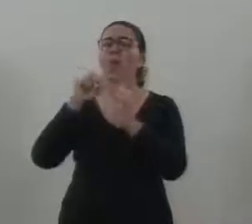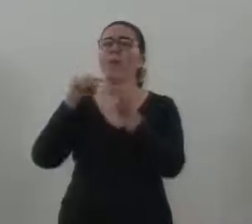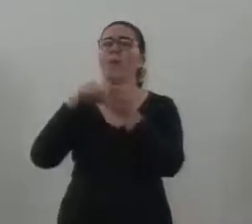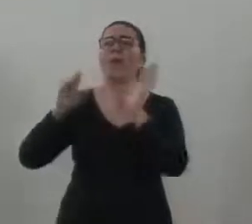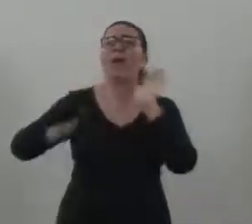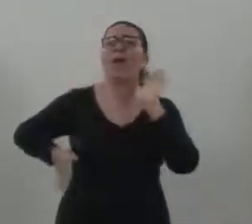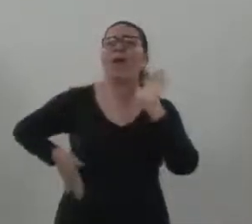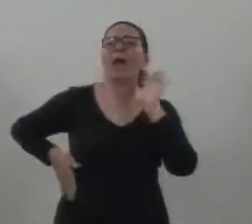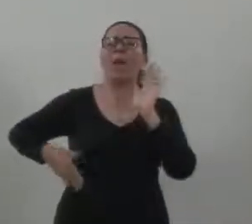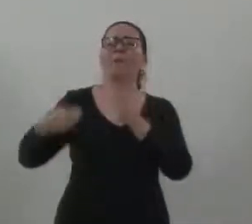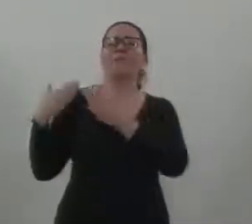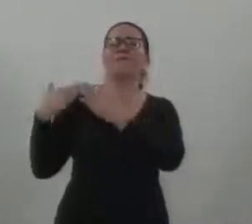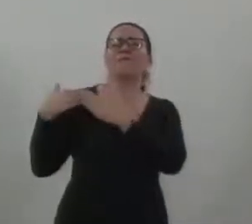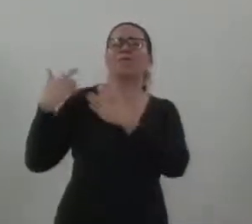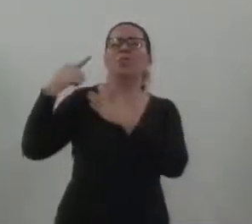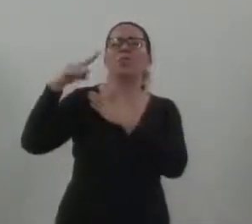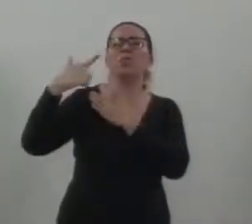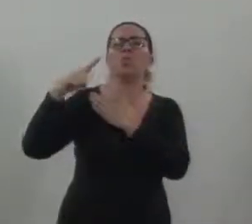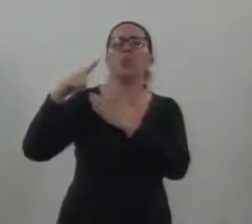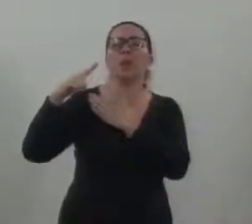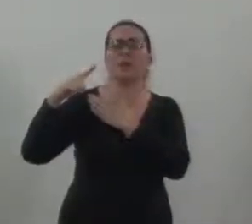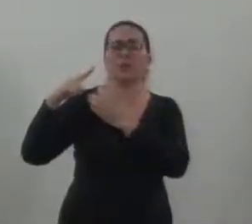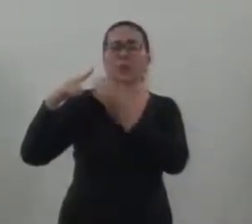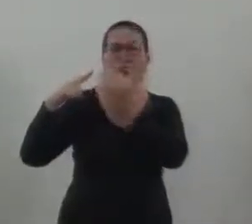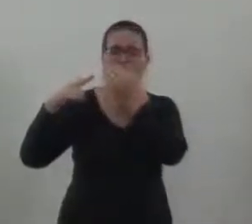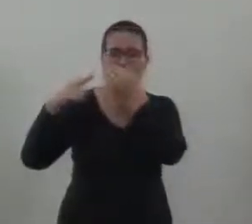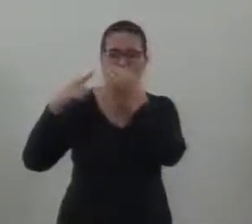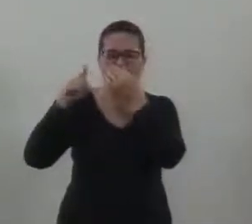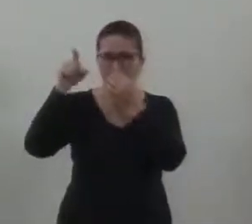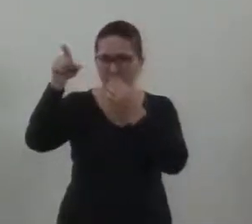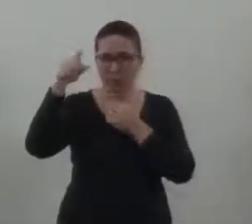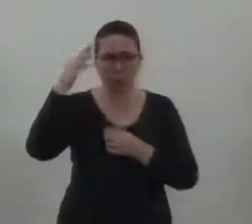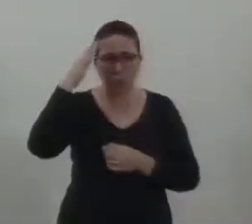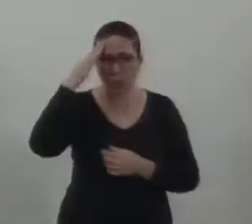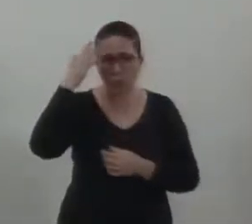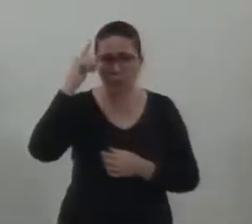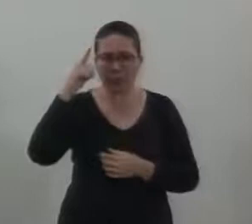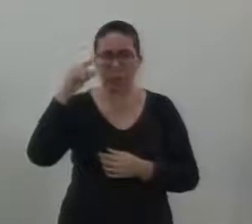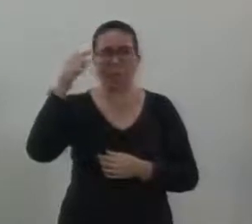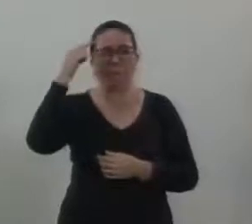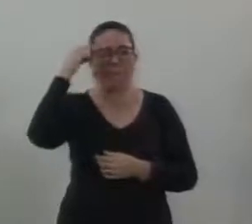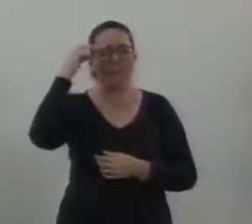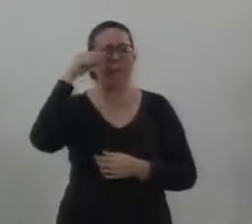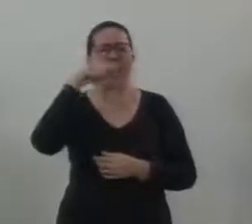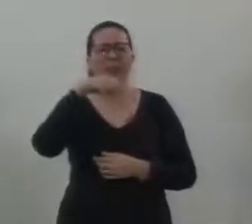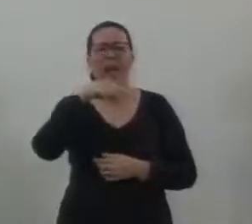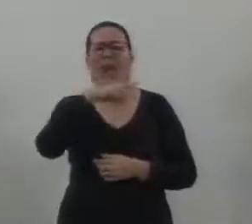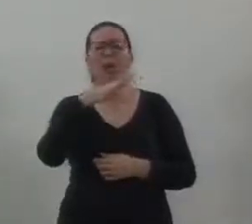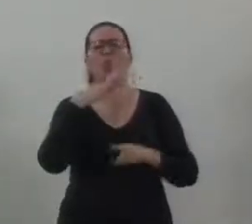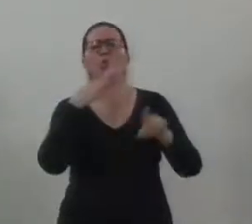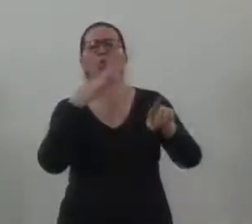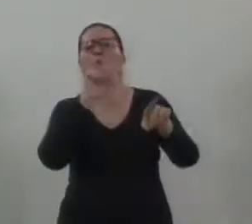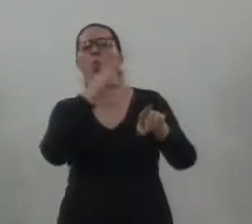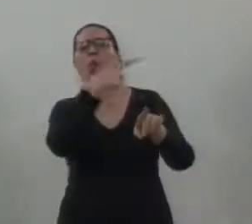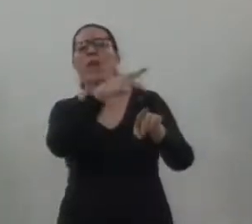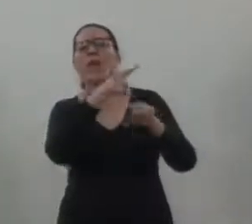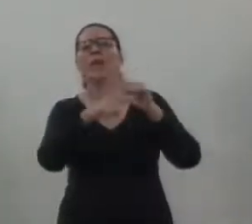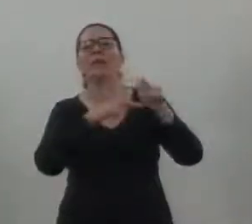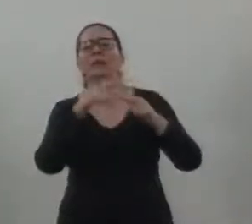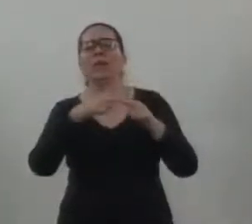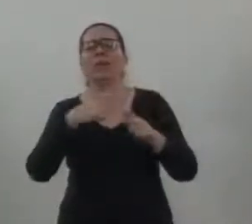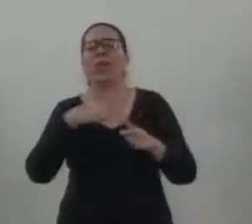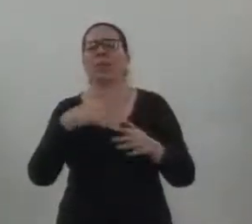3 caminhos. Primeiro, quando você não sabe a responsabilidade do outro, então você comete um engano. Não é? Você pode se